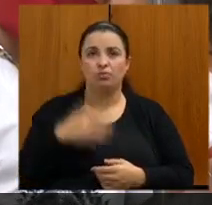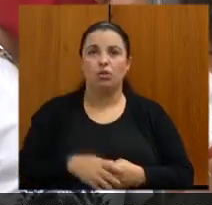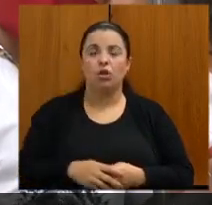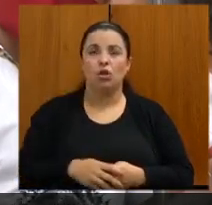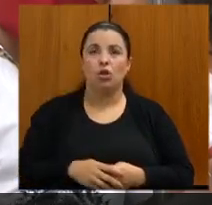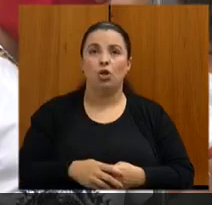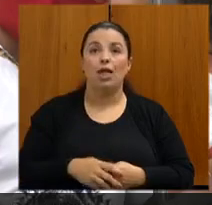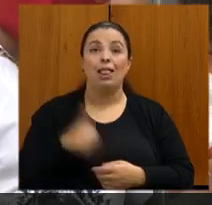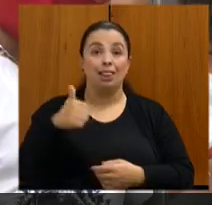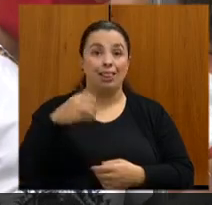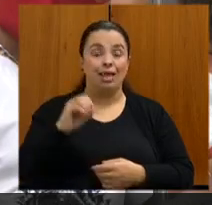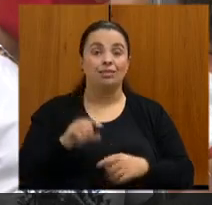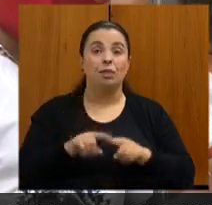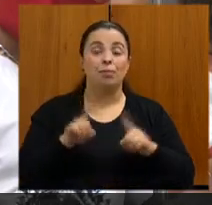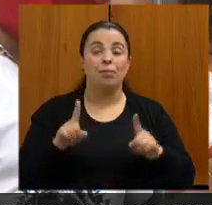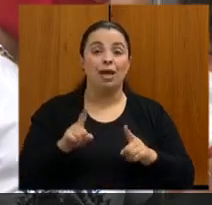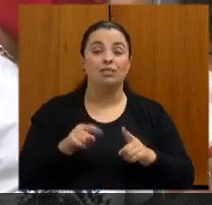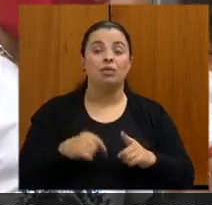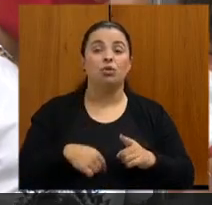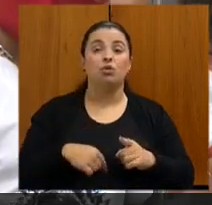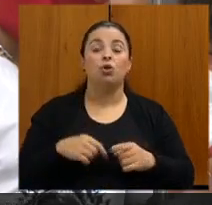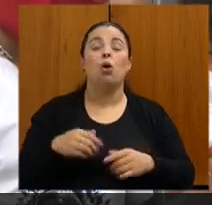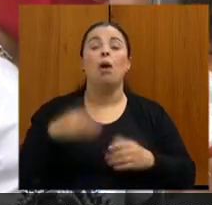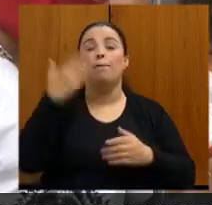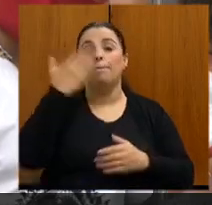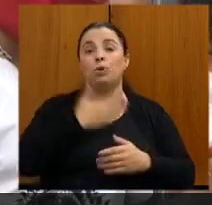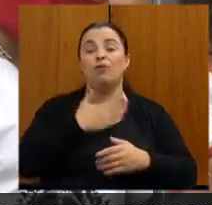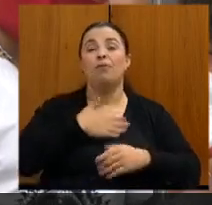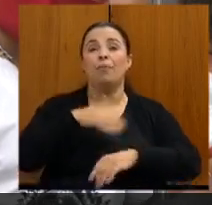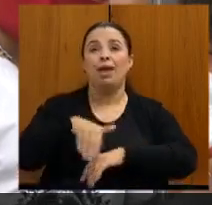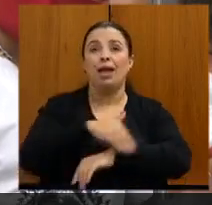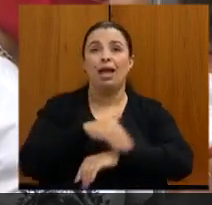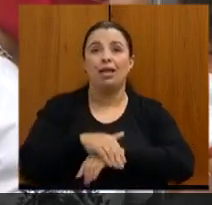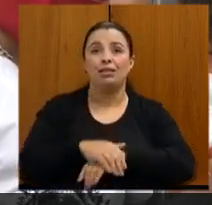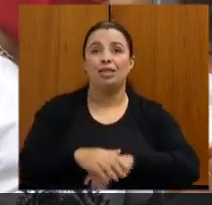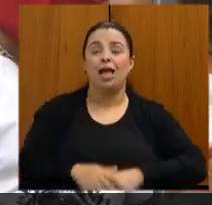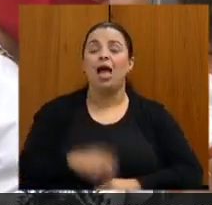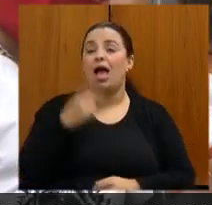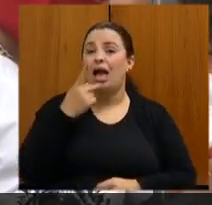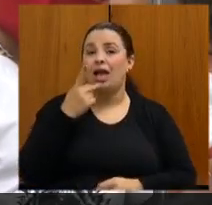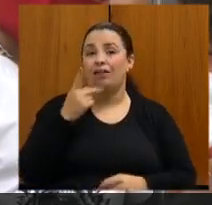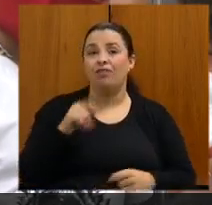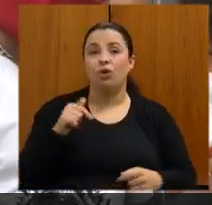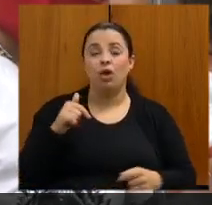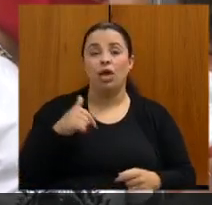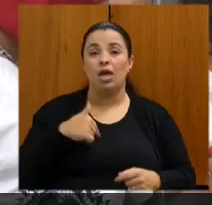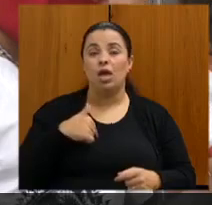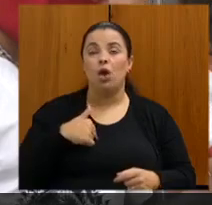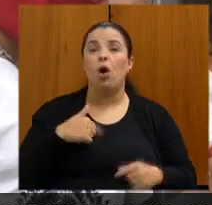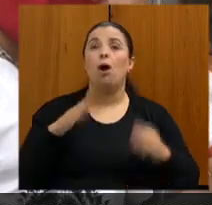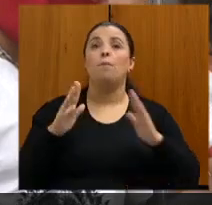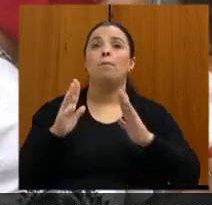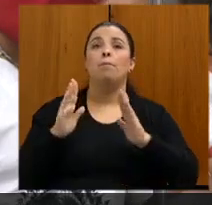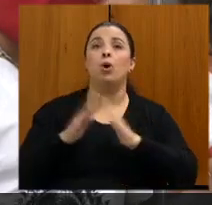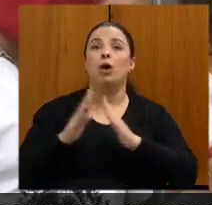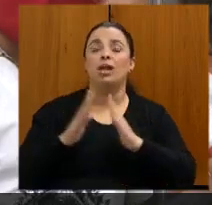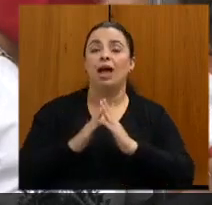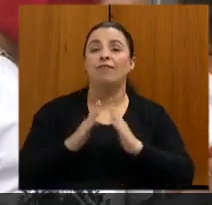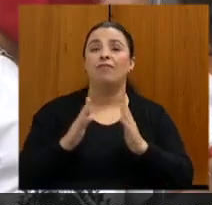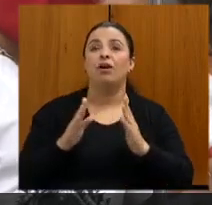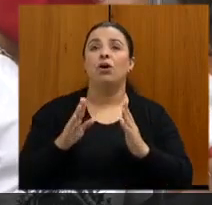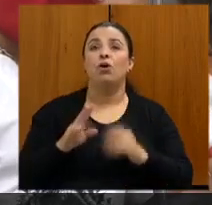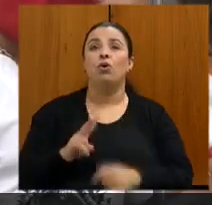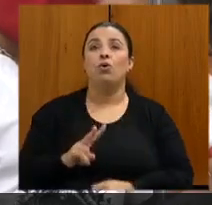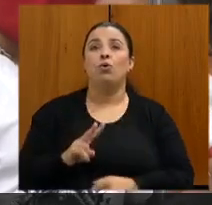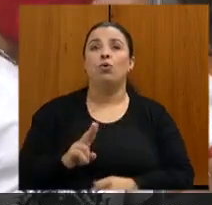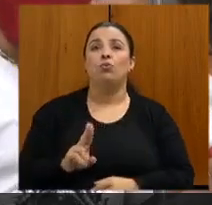Carolina Maria de Jesus ela falou que eu morava vulneravelmente eu não sabia o que era Morais em